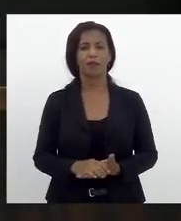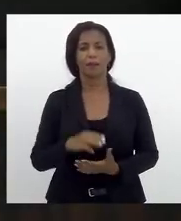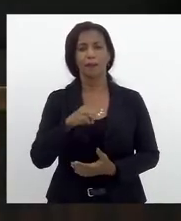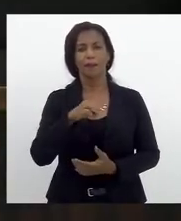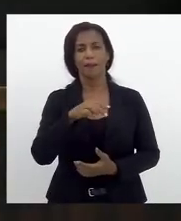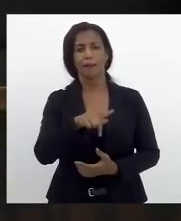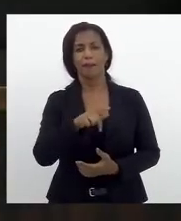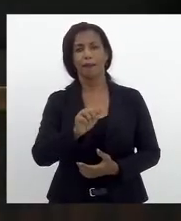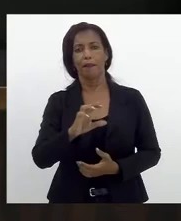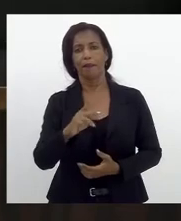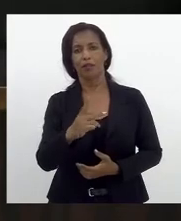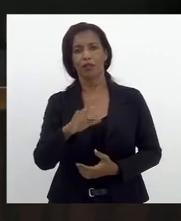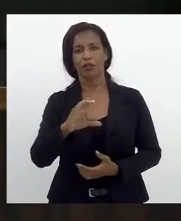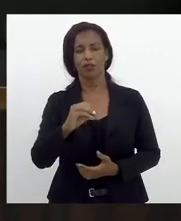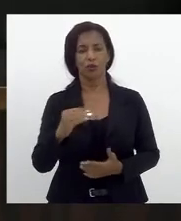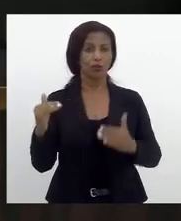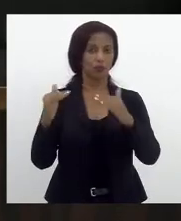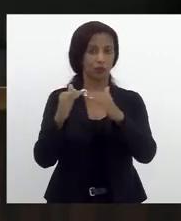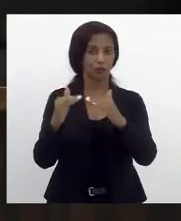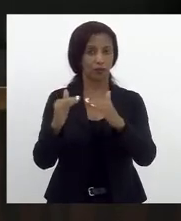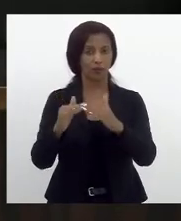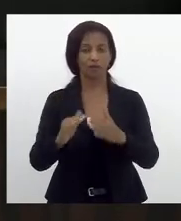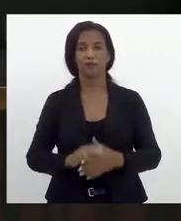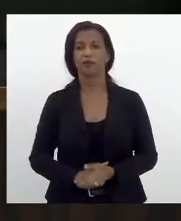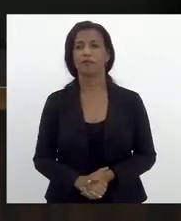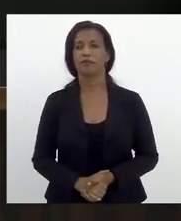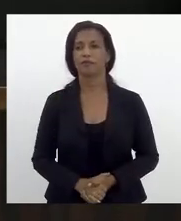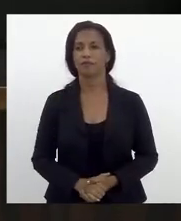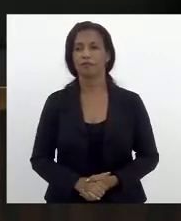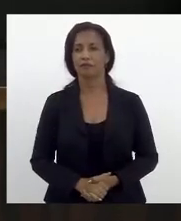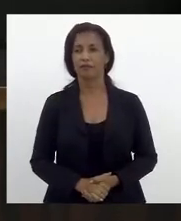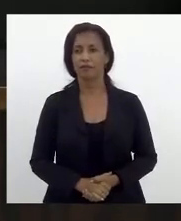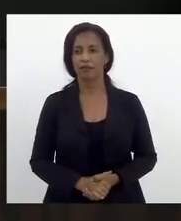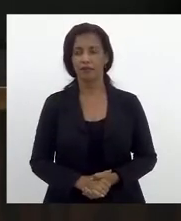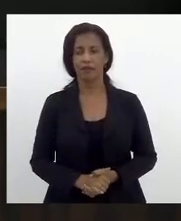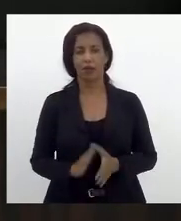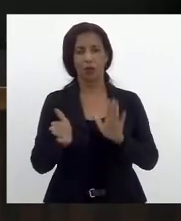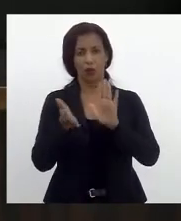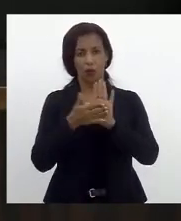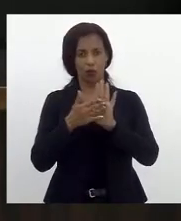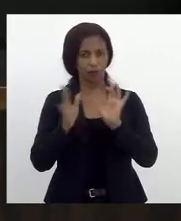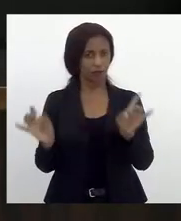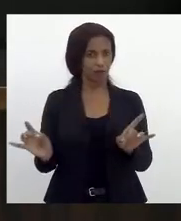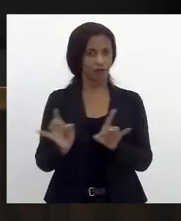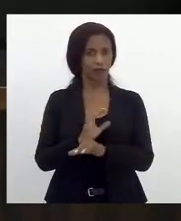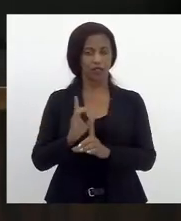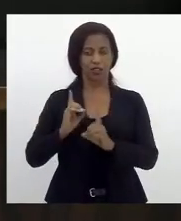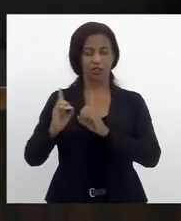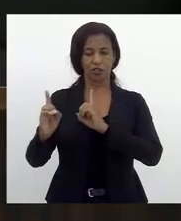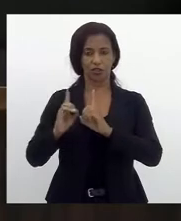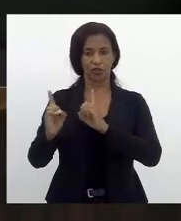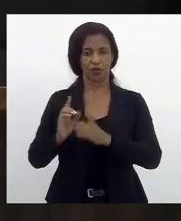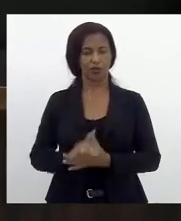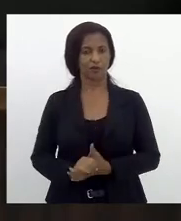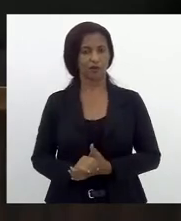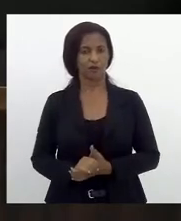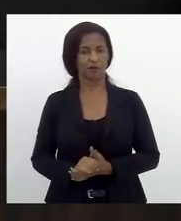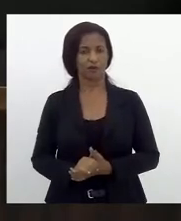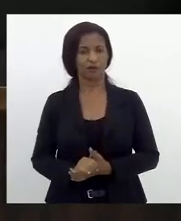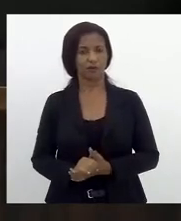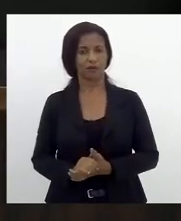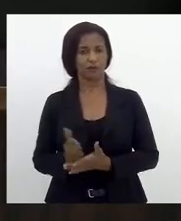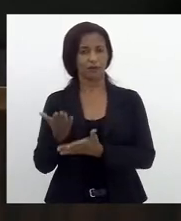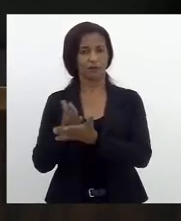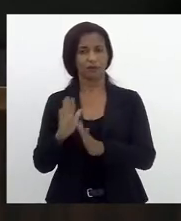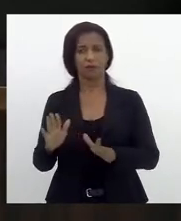Pacheco. Favorável, presidente. Com os pareceres emitidos, em discussão. Não havendo quem queira discutir, encerra